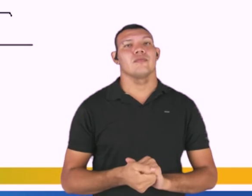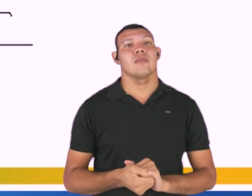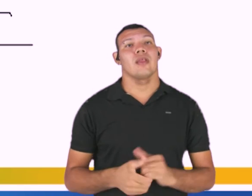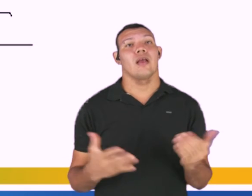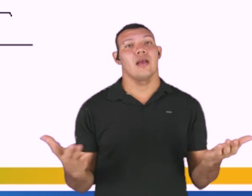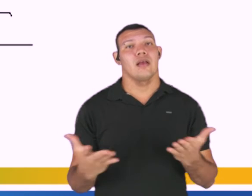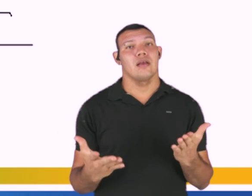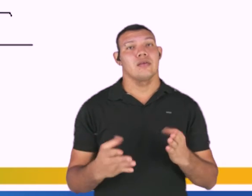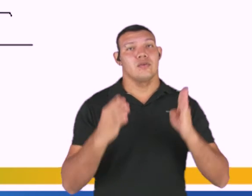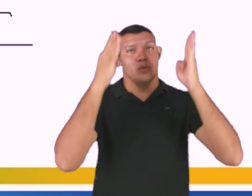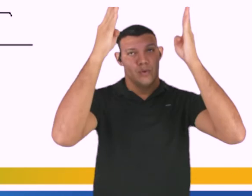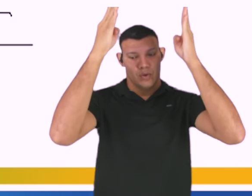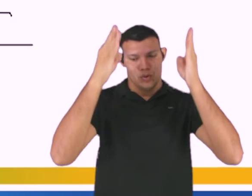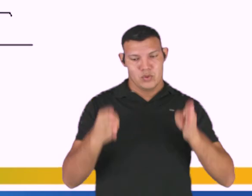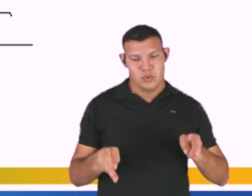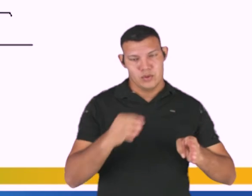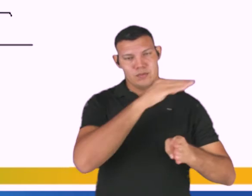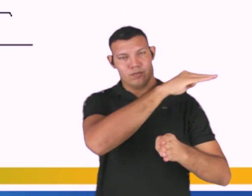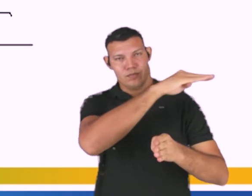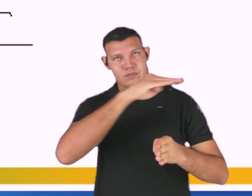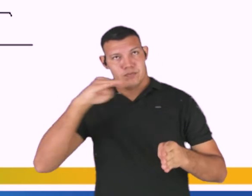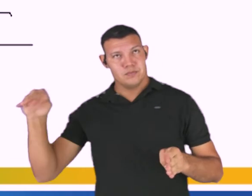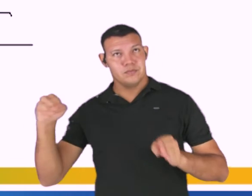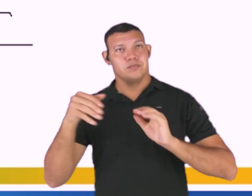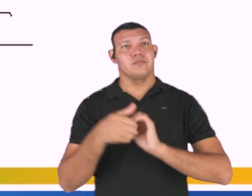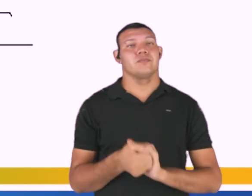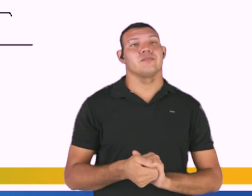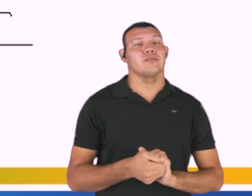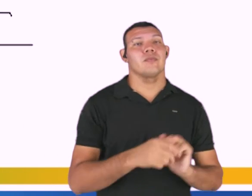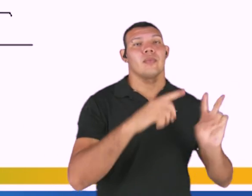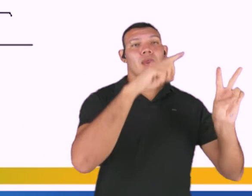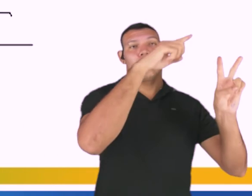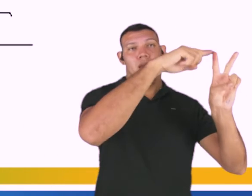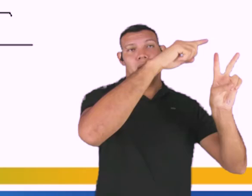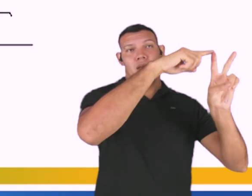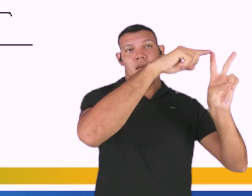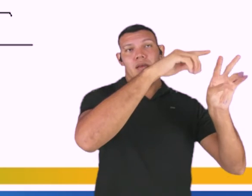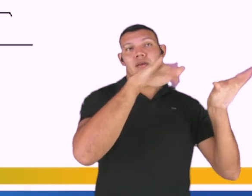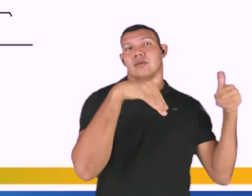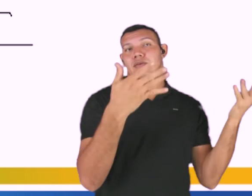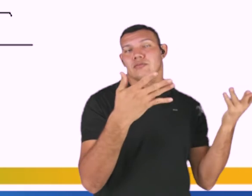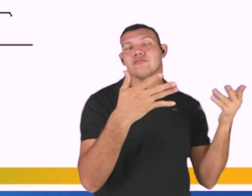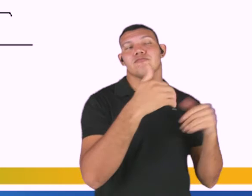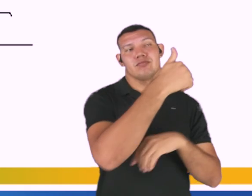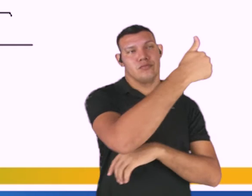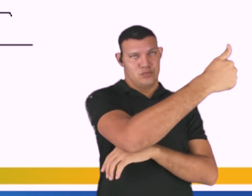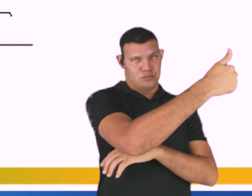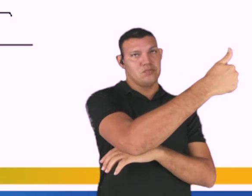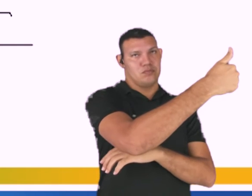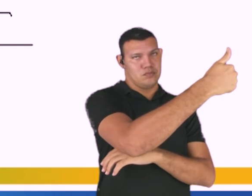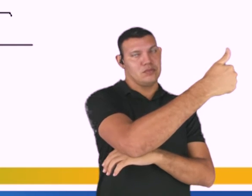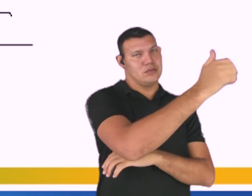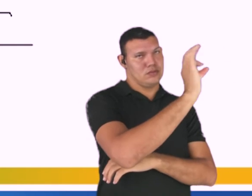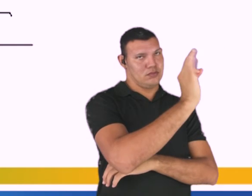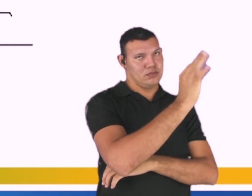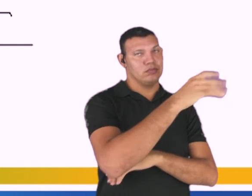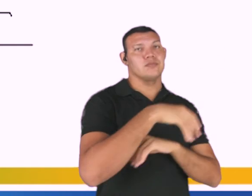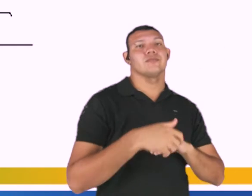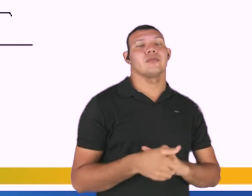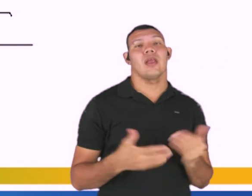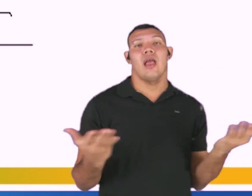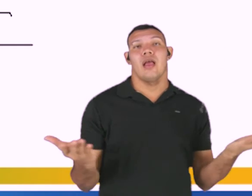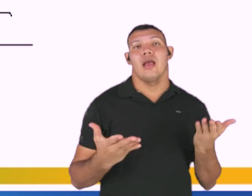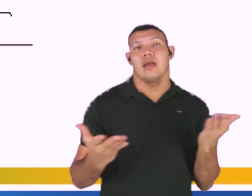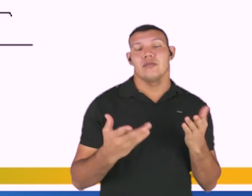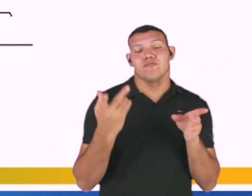o resto, tudo bem? Então vamos lá. A raiz do divisor nós já temos que é 1. E agora nós